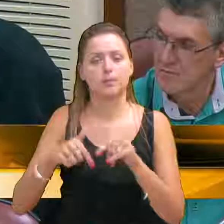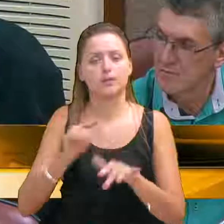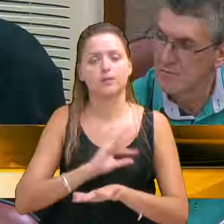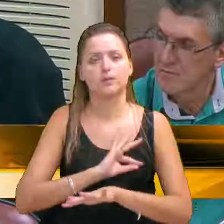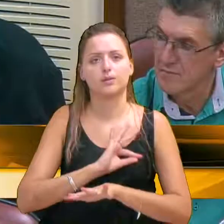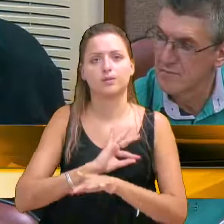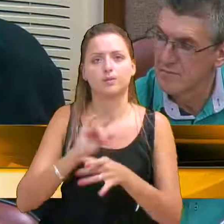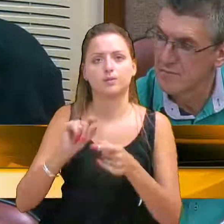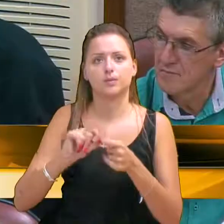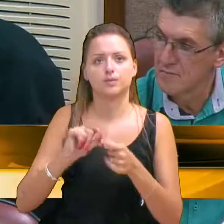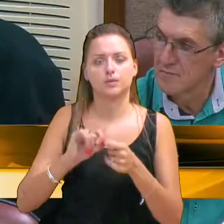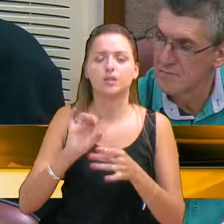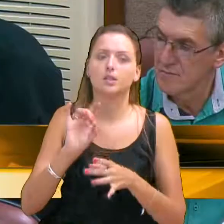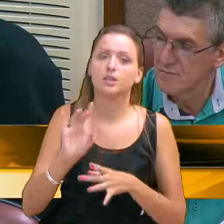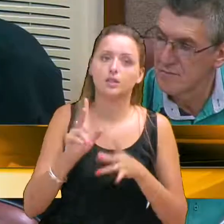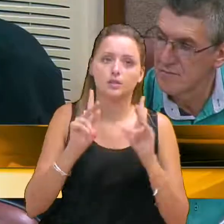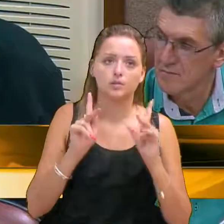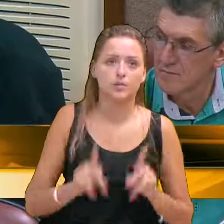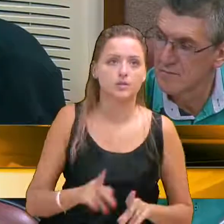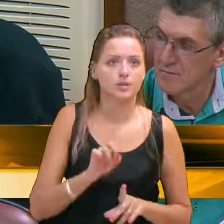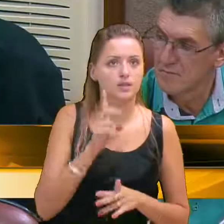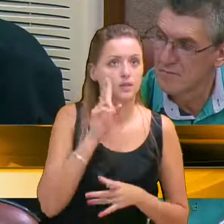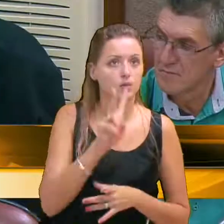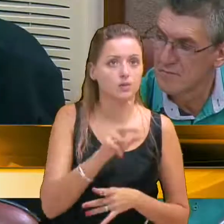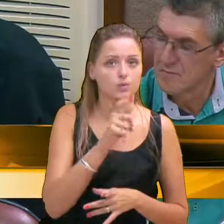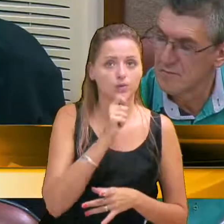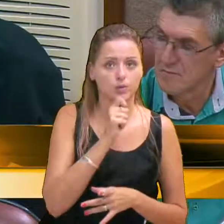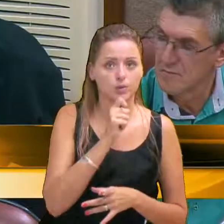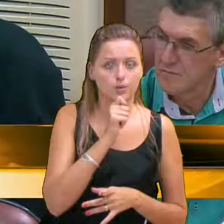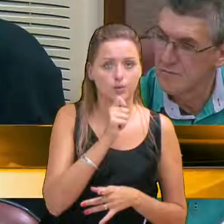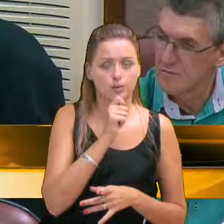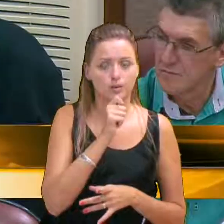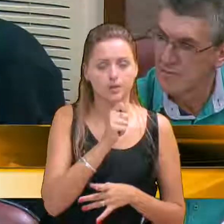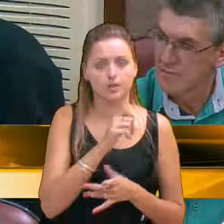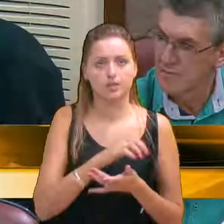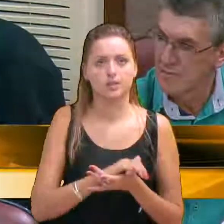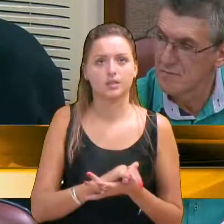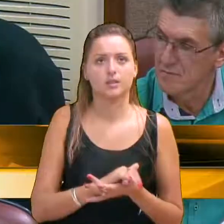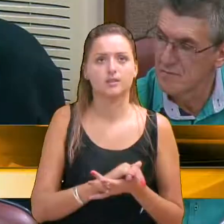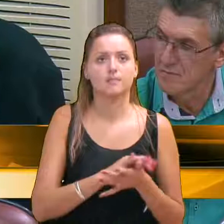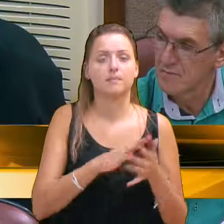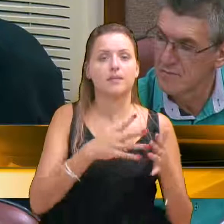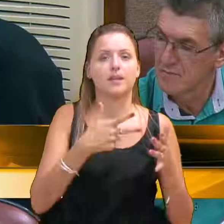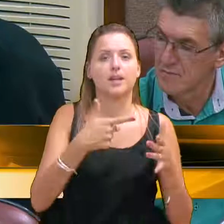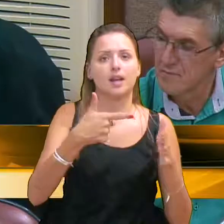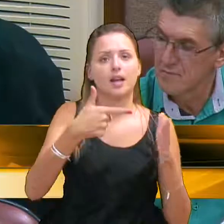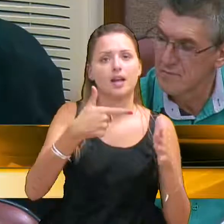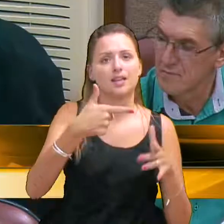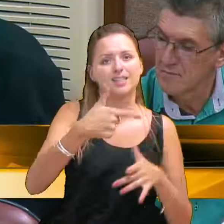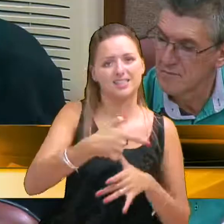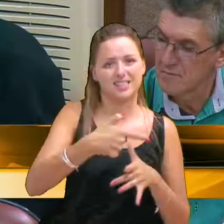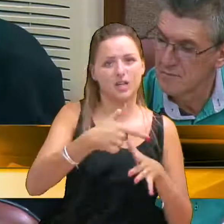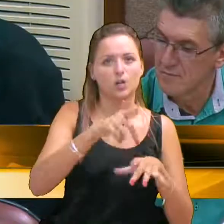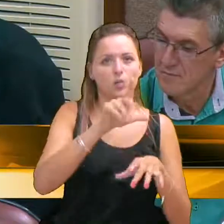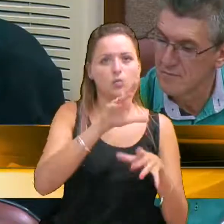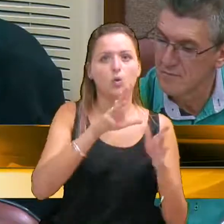somente, para quem não viu a reportagem e quem nos assiste, o assalto a comércio, que era uma coisa